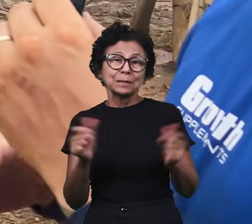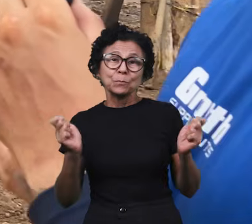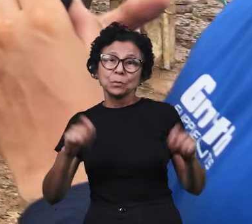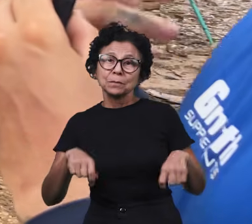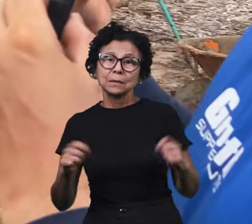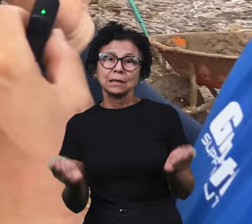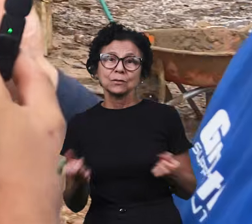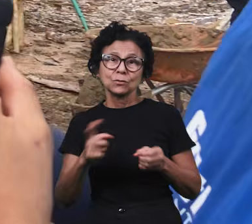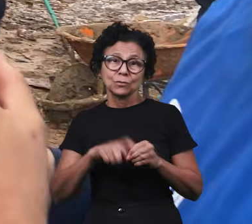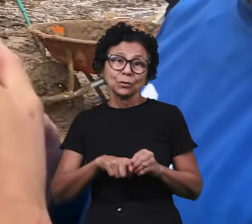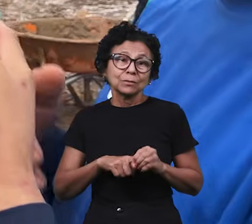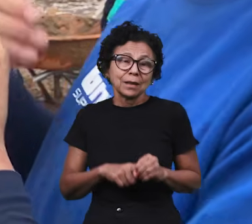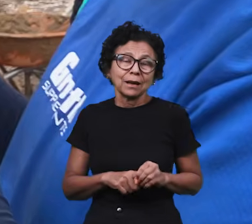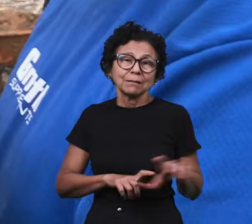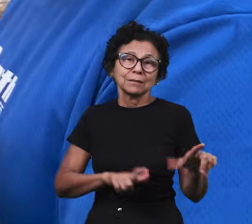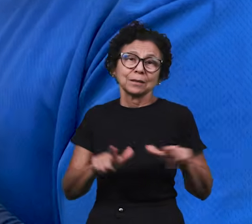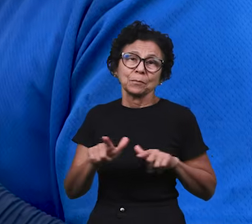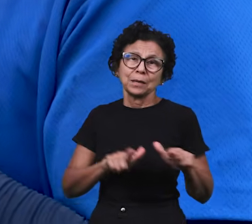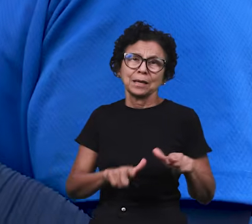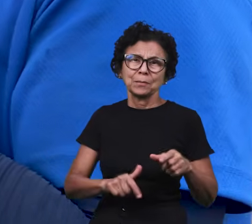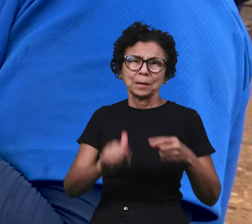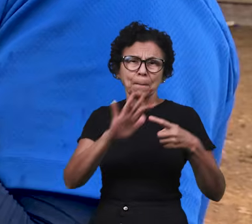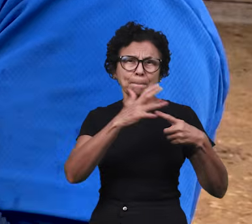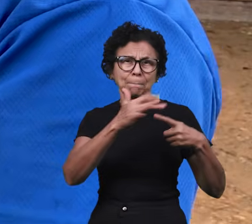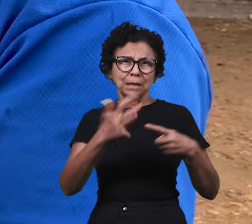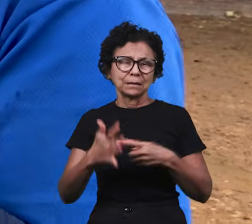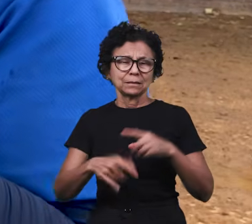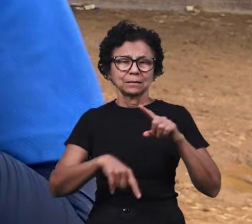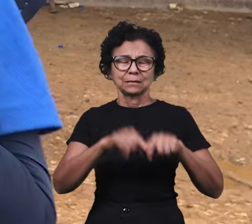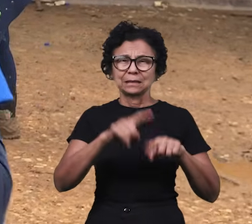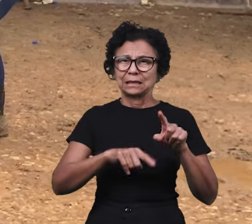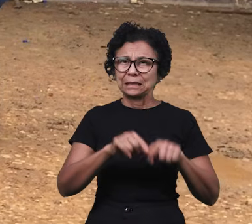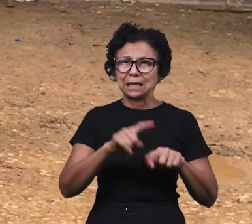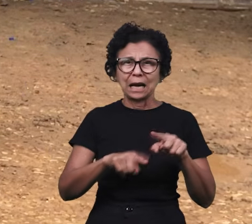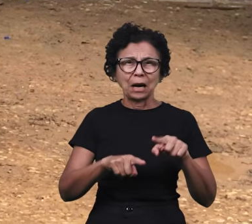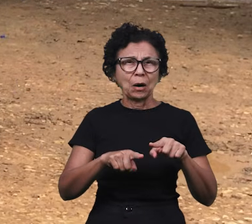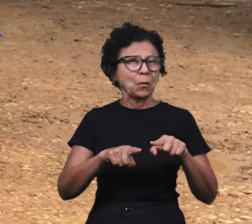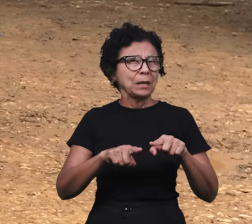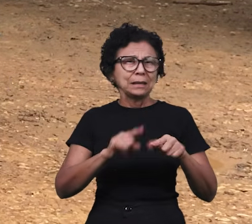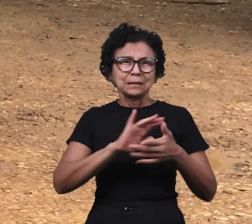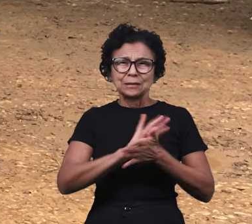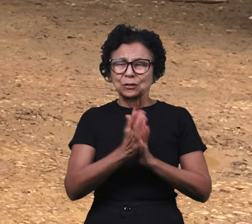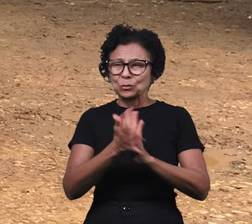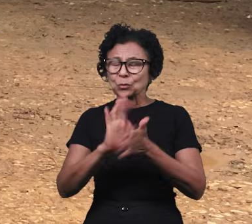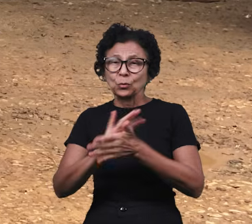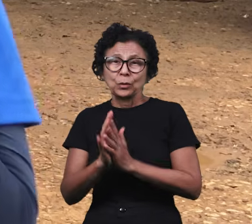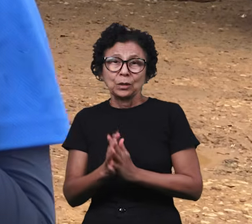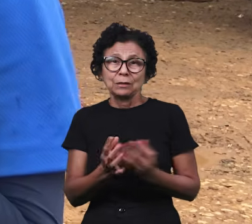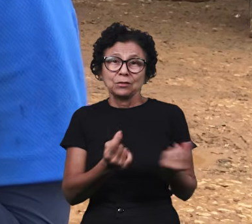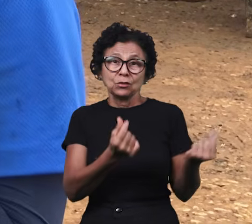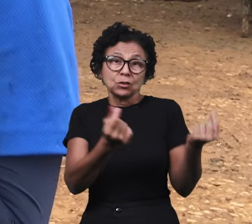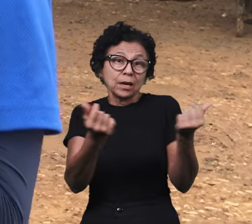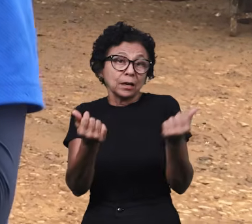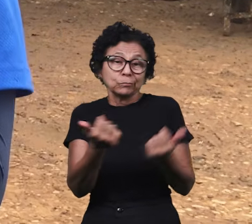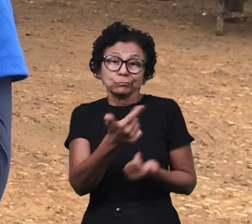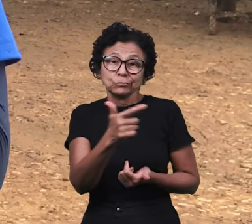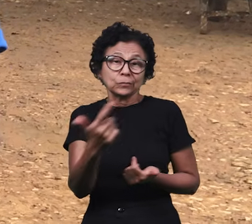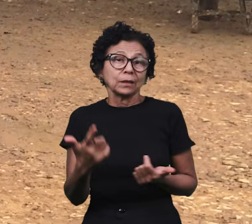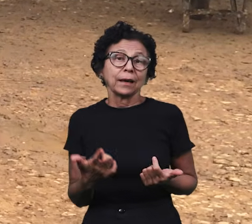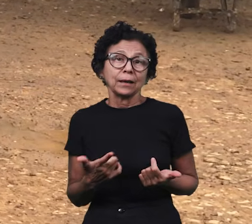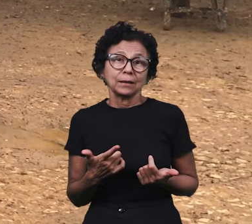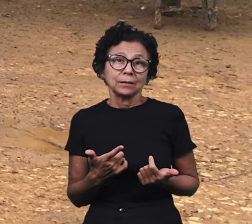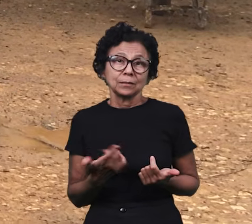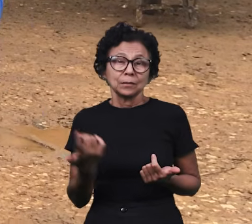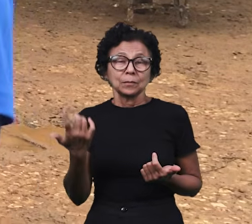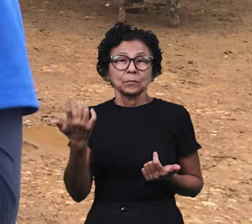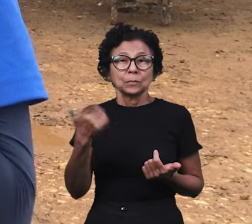voltar, porque maquinário, ferramenta, material, coisas de vender foram atingidas e não tem um capital agora para poder